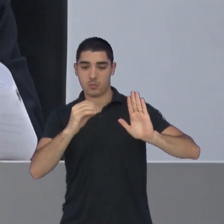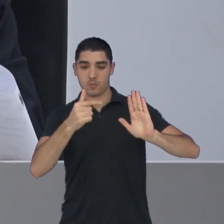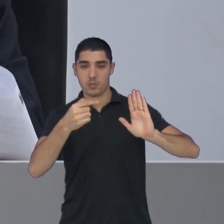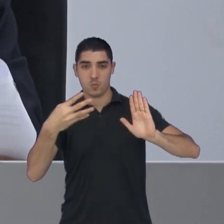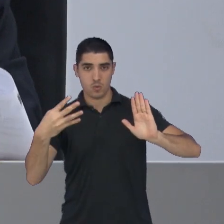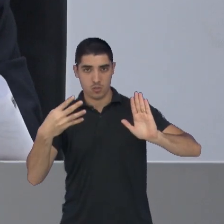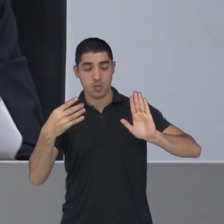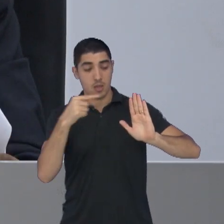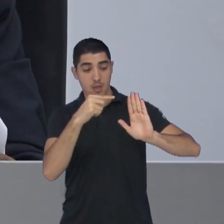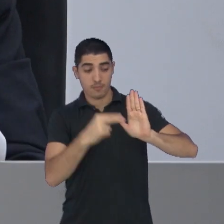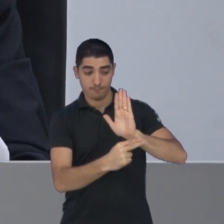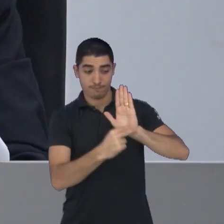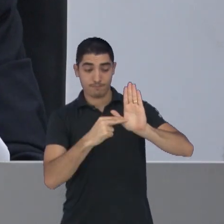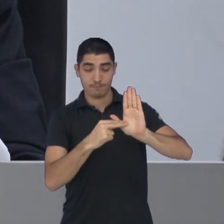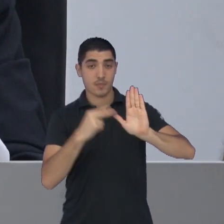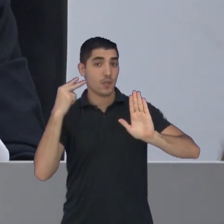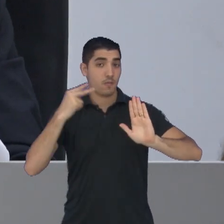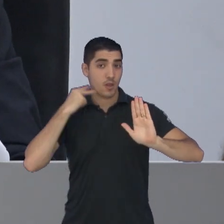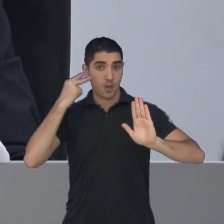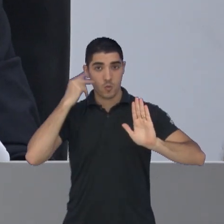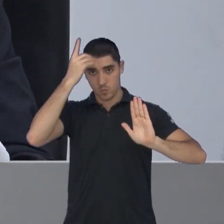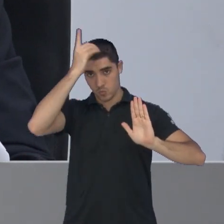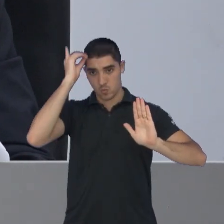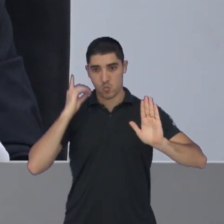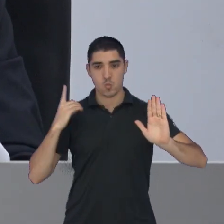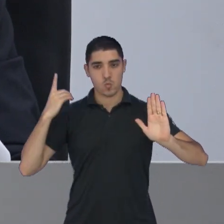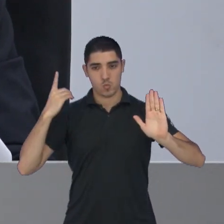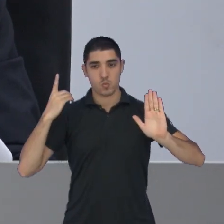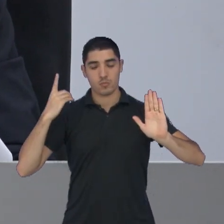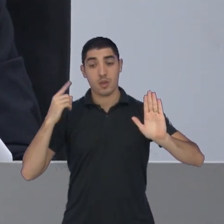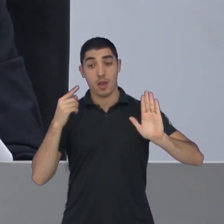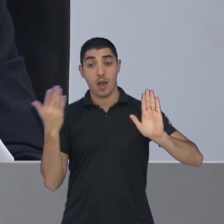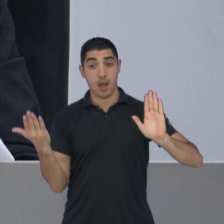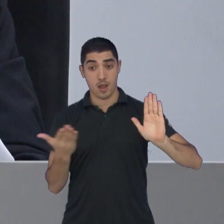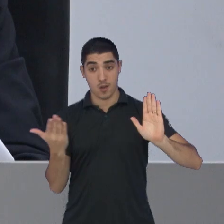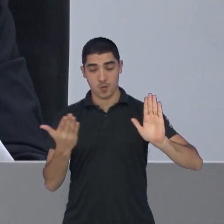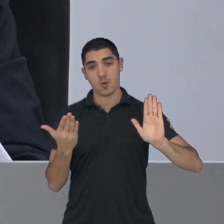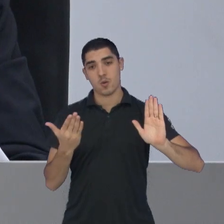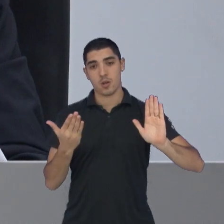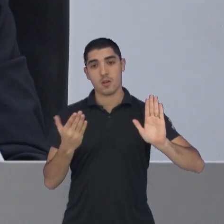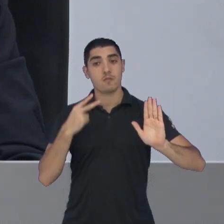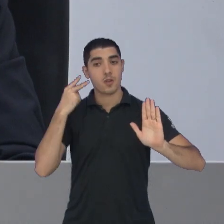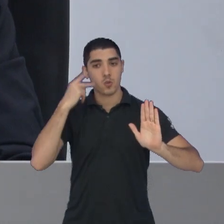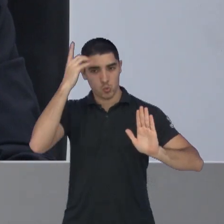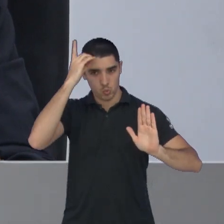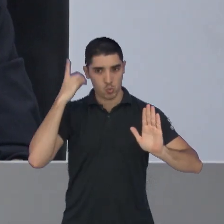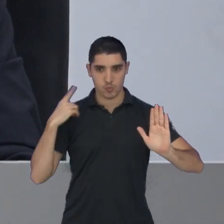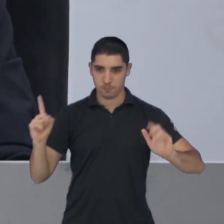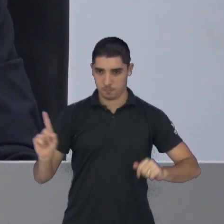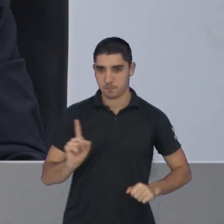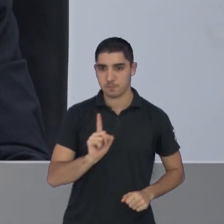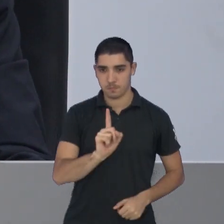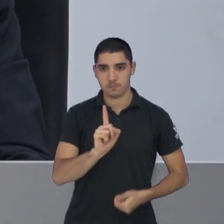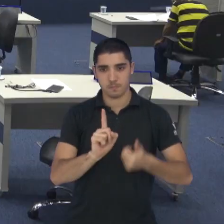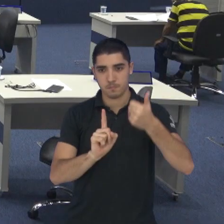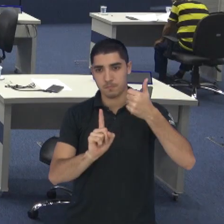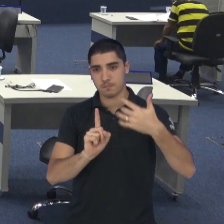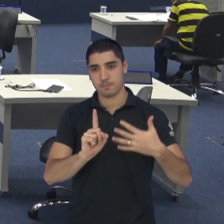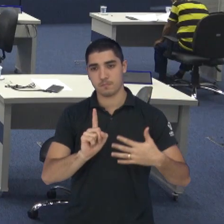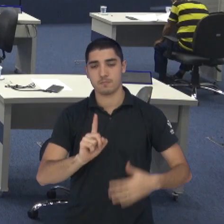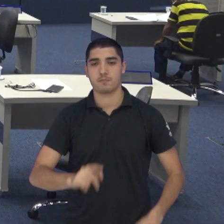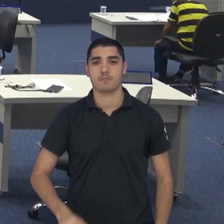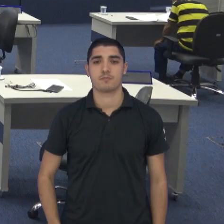50/2024, autoria da vereadora Dulce Rita. Escrita para falar no processo, a vereadora Dulce Rita.